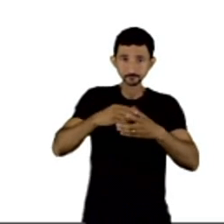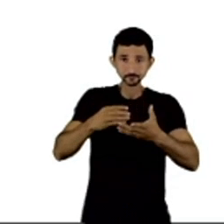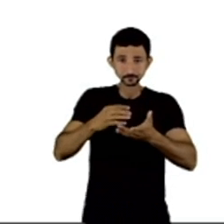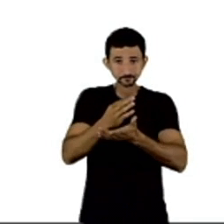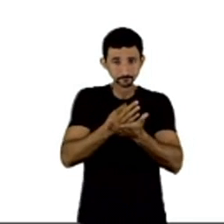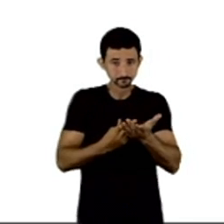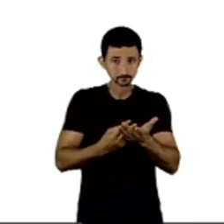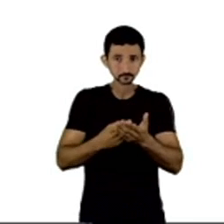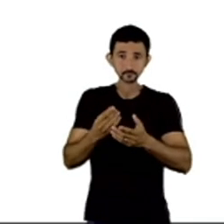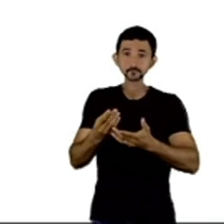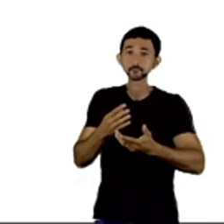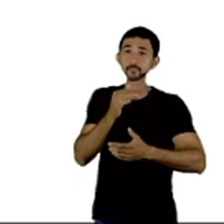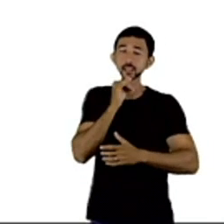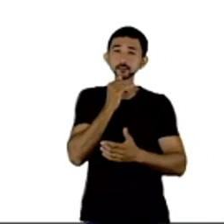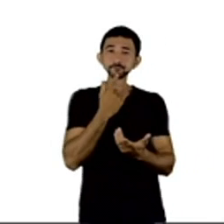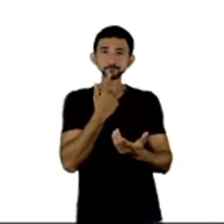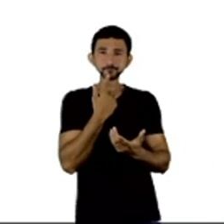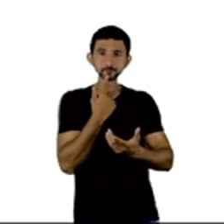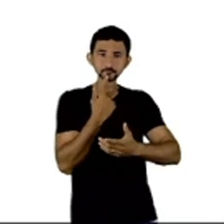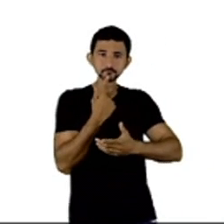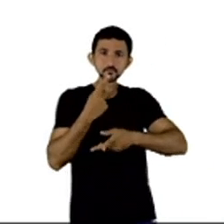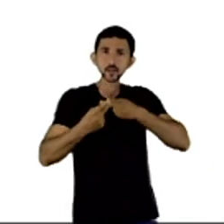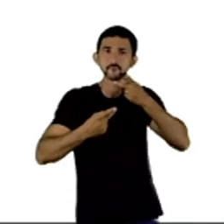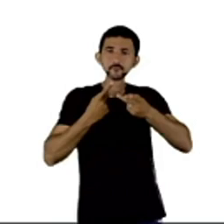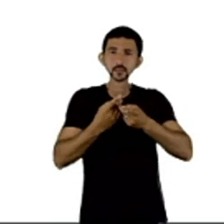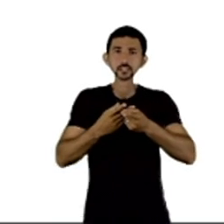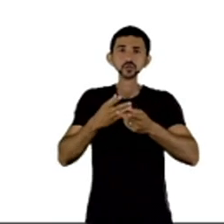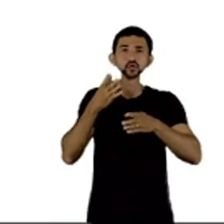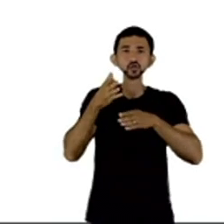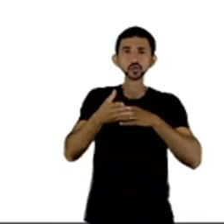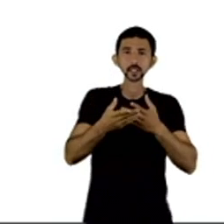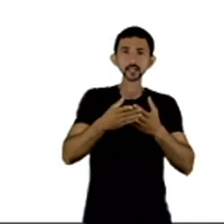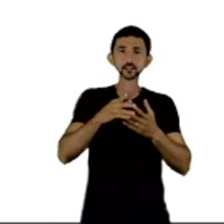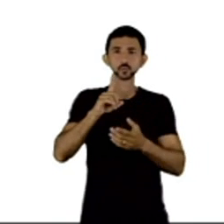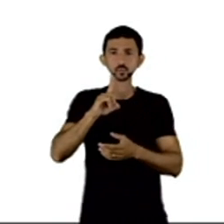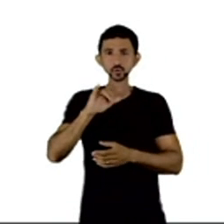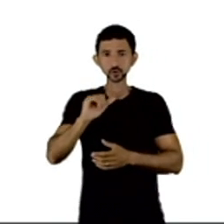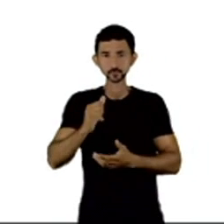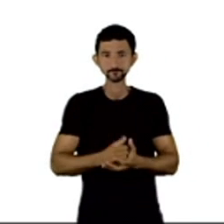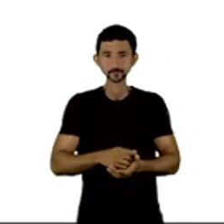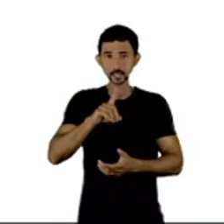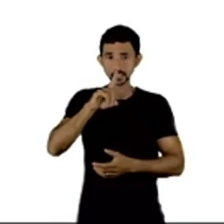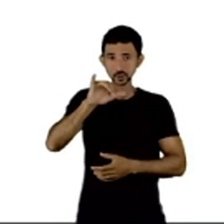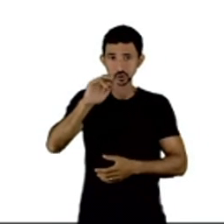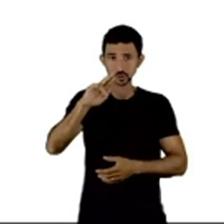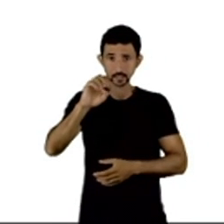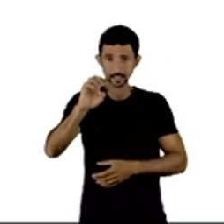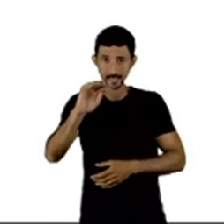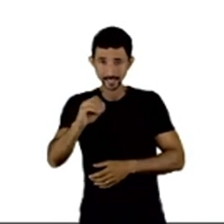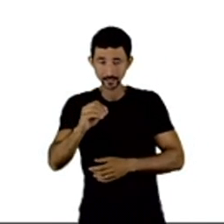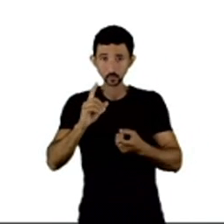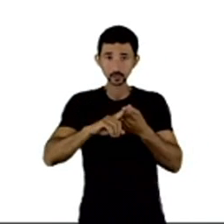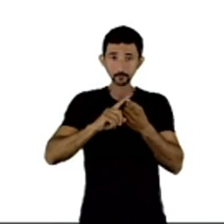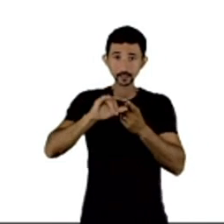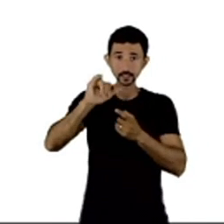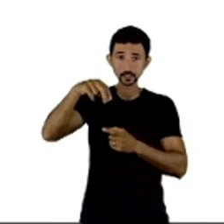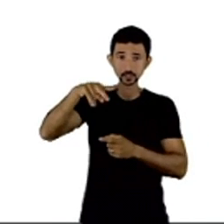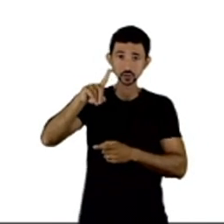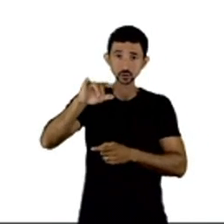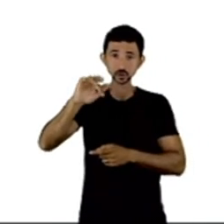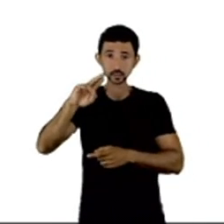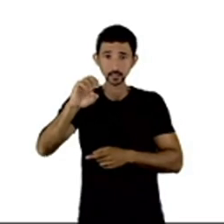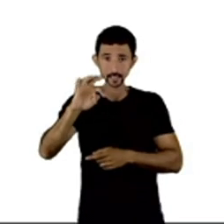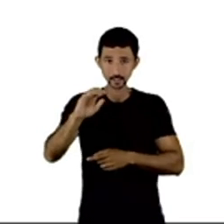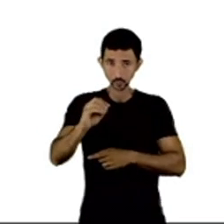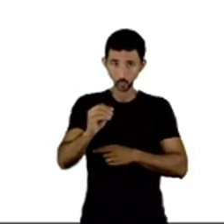reportagem, aparecerá ainda os discursos direto e indireto, objetividade e subjetividade